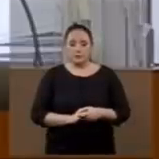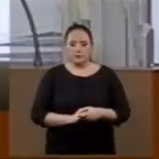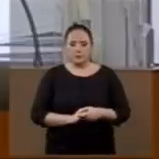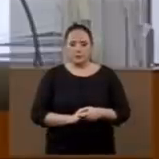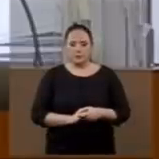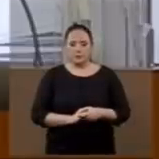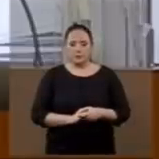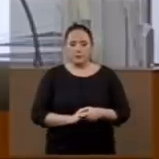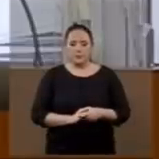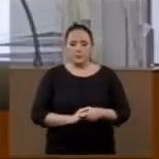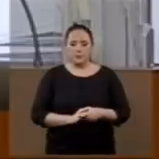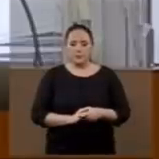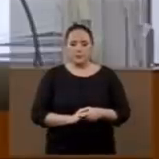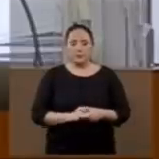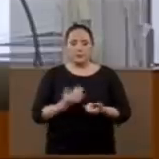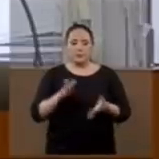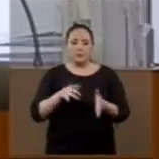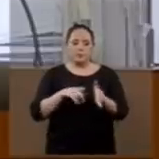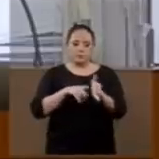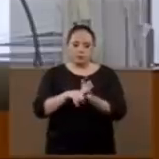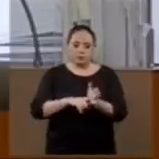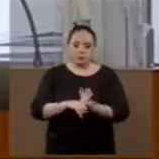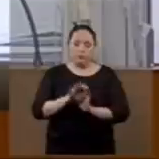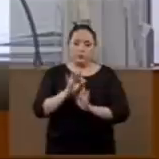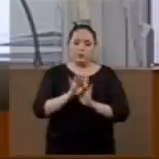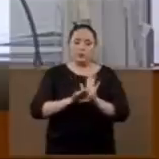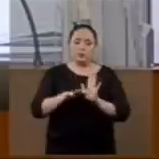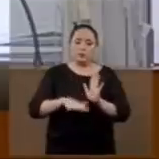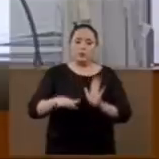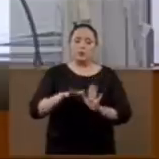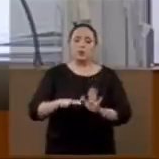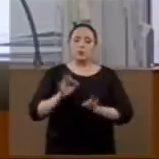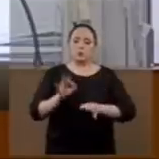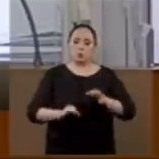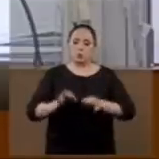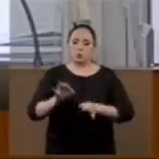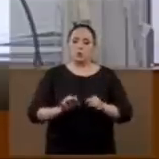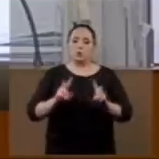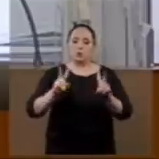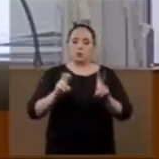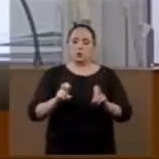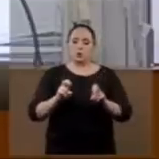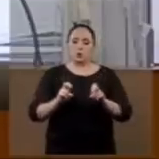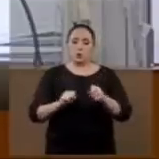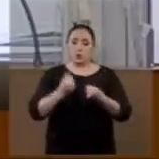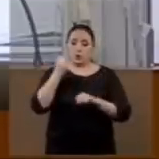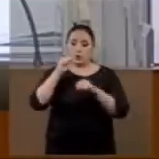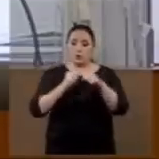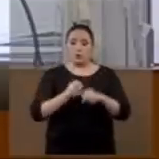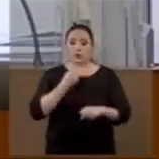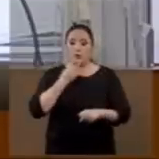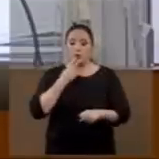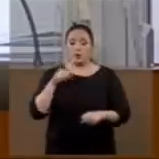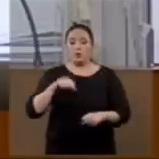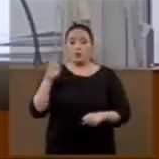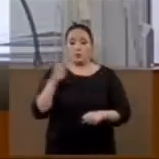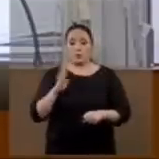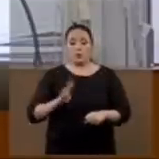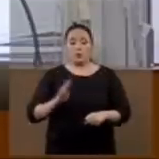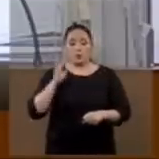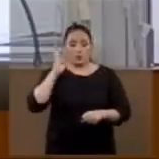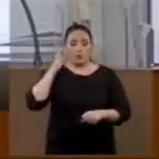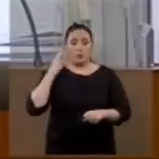e após o exame, da complexa questão jurídica tributária relativa à indústria de cigarros no Brasil e decidido em controle concreto